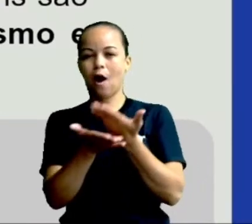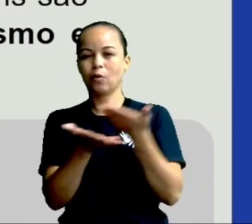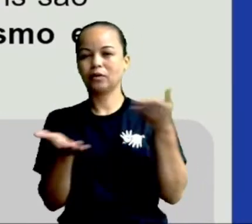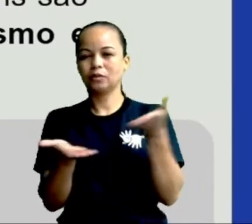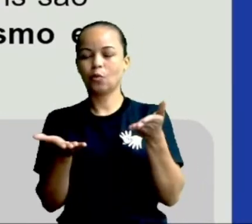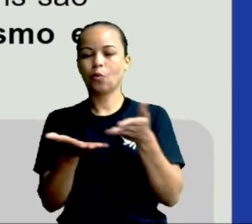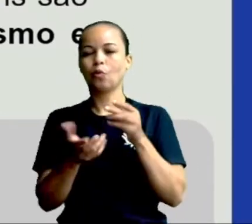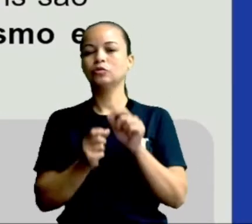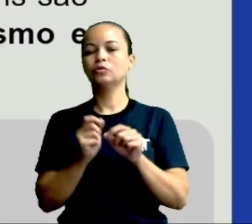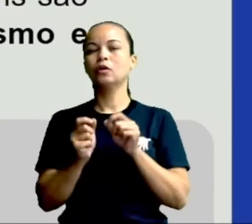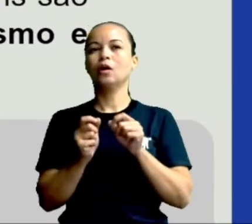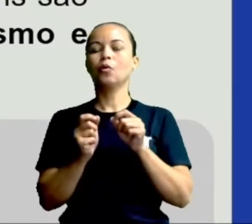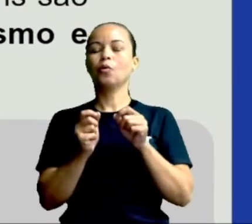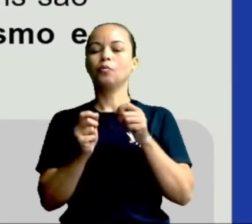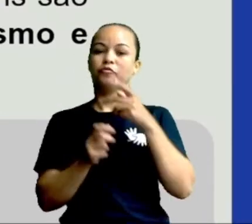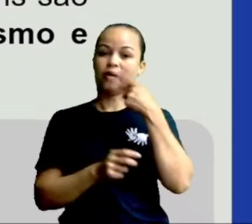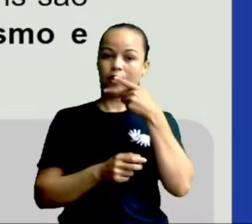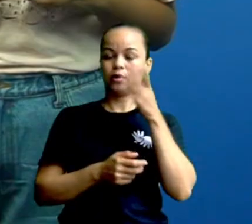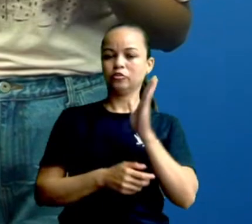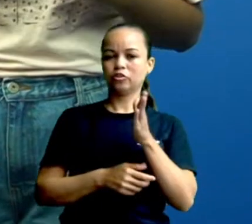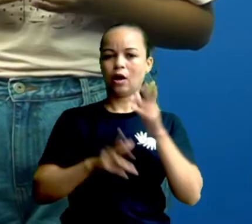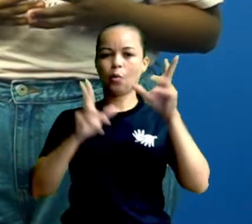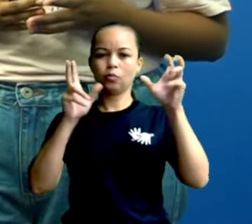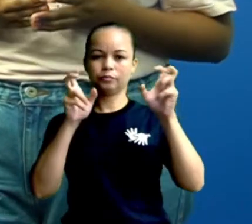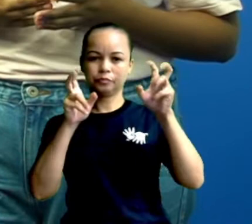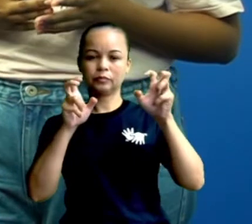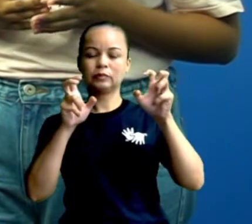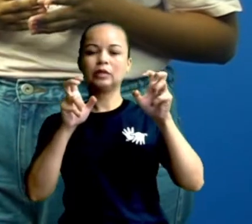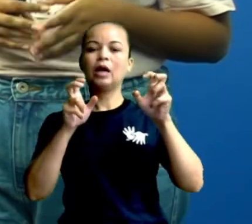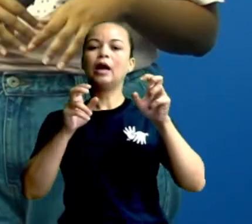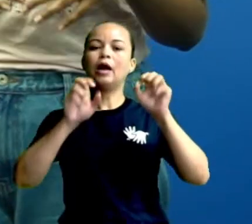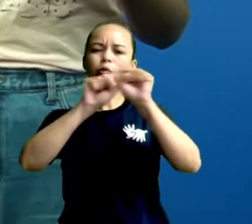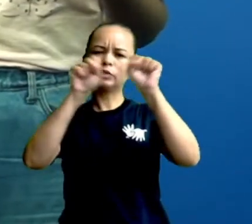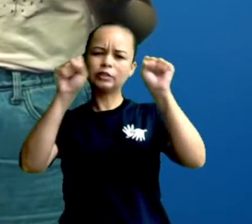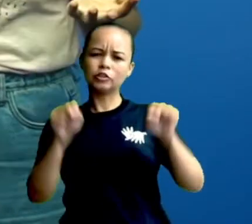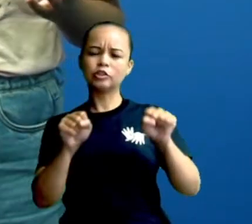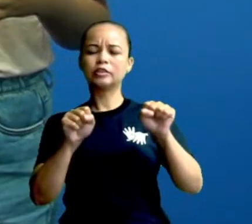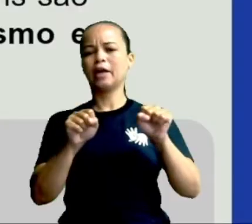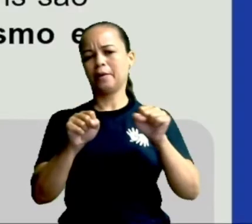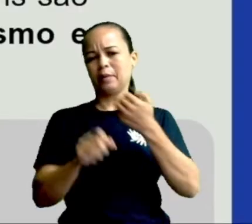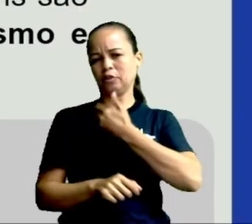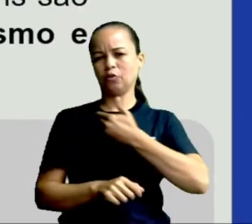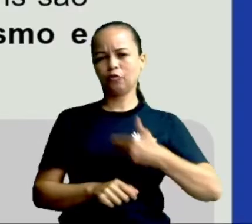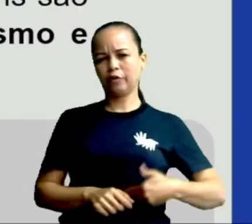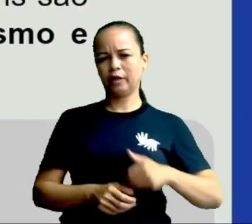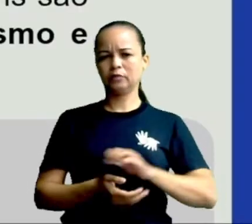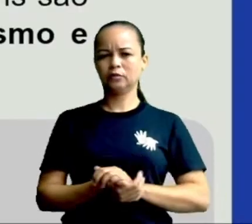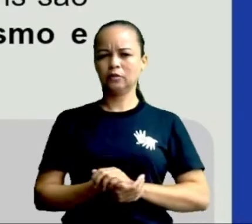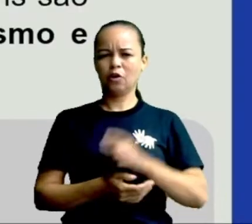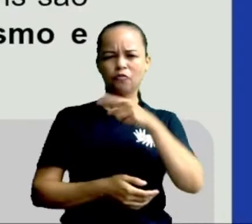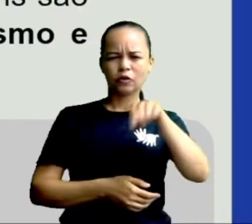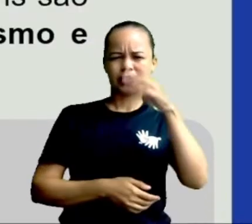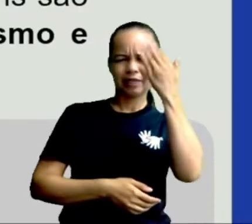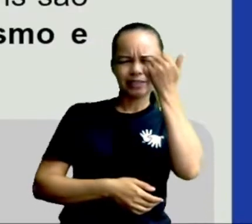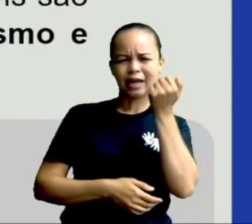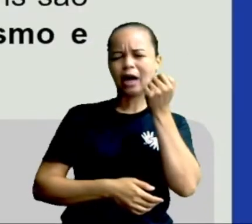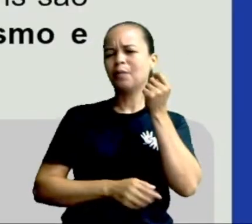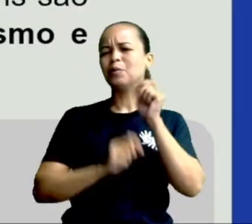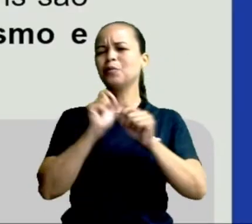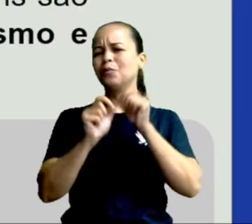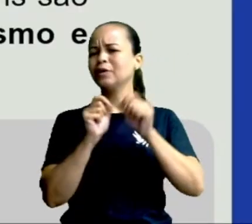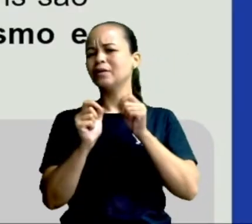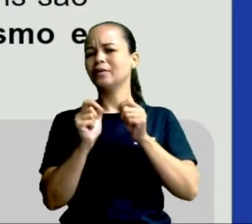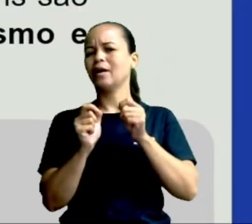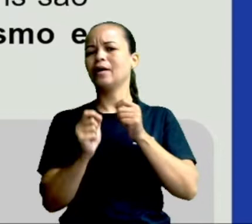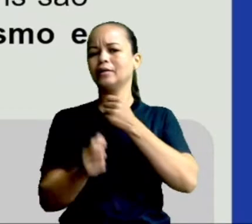e como eu falei o tema são os sistemas de governo é mais o que é você já ouviram falar vocês sabem o que é o